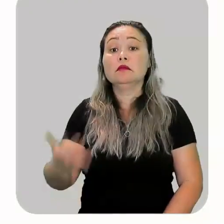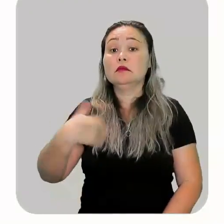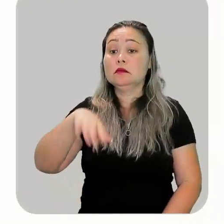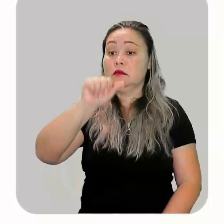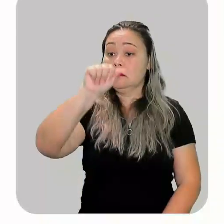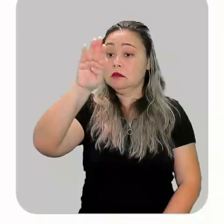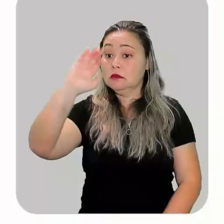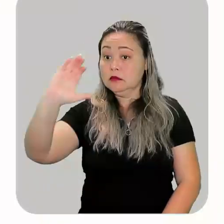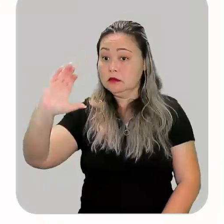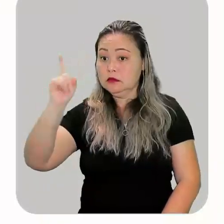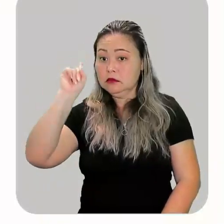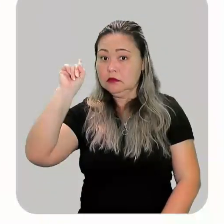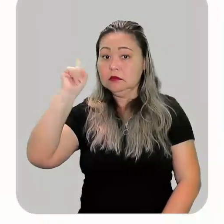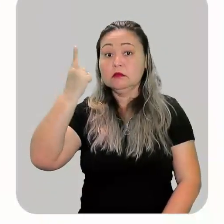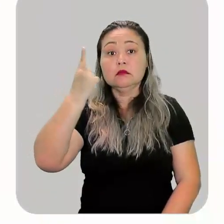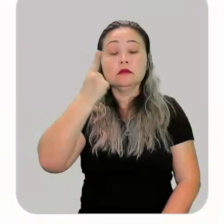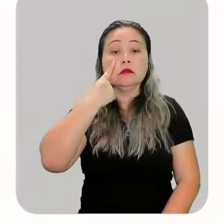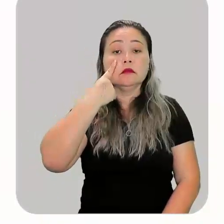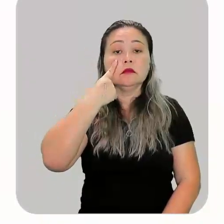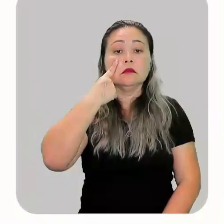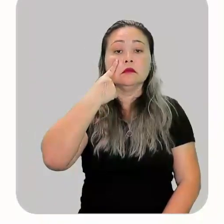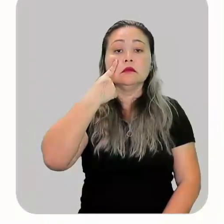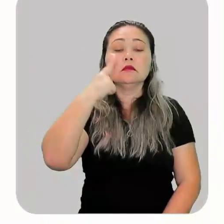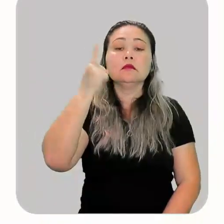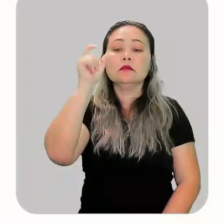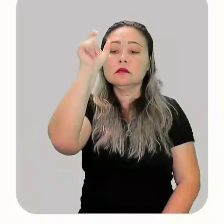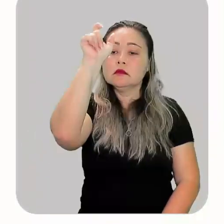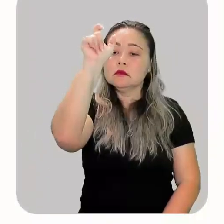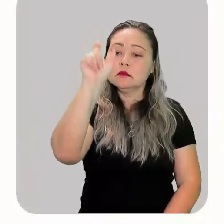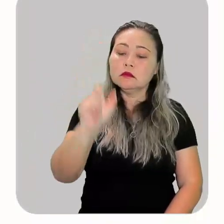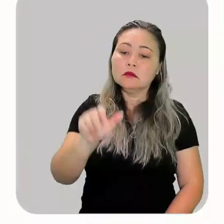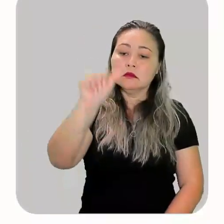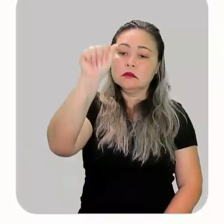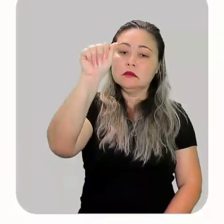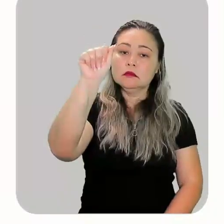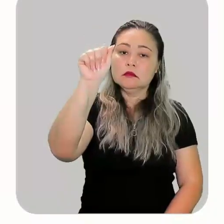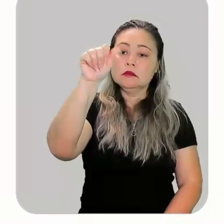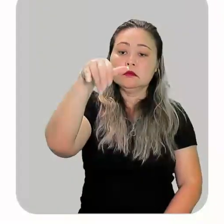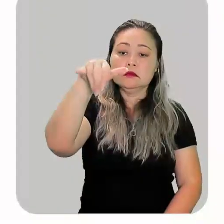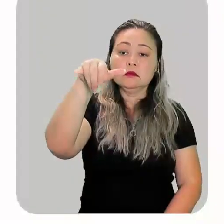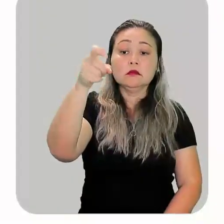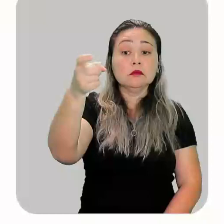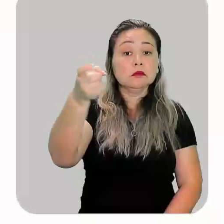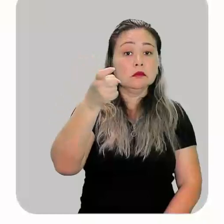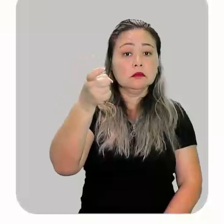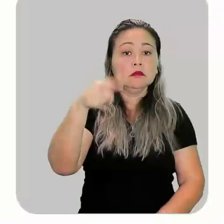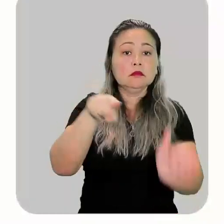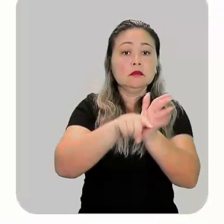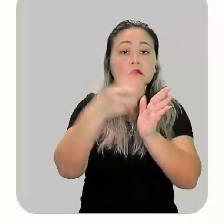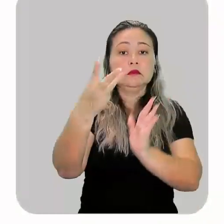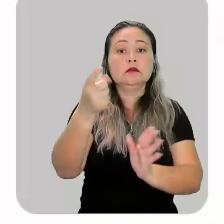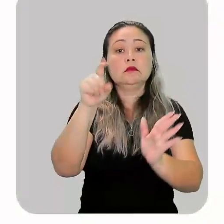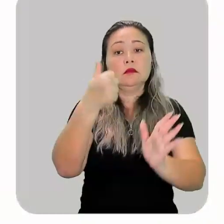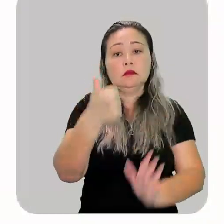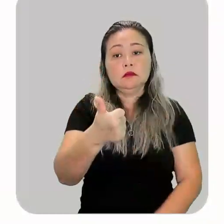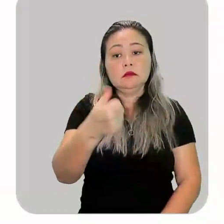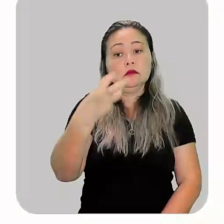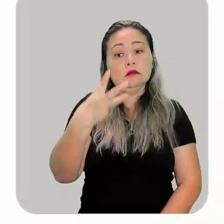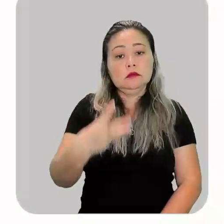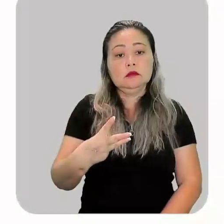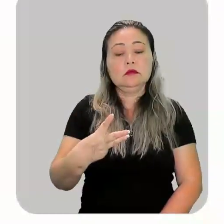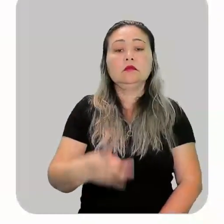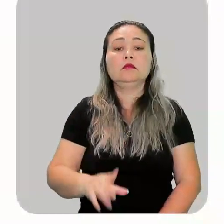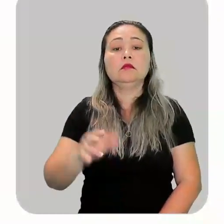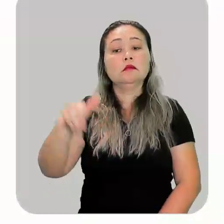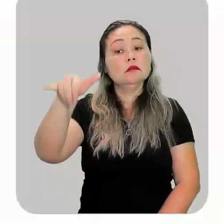A, B e C, né? Bora ver. Então primeiro a gente vai colocar os valores de x. Menos 3, 1 e